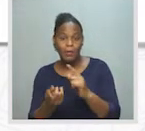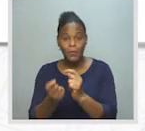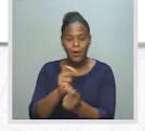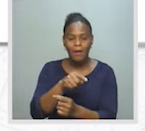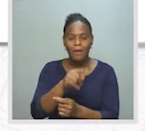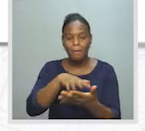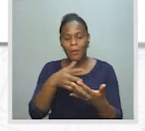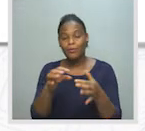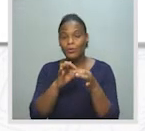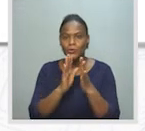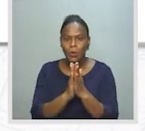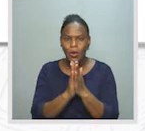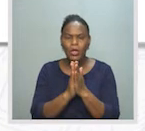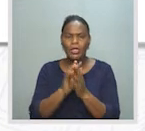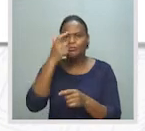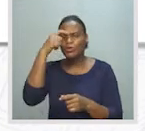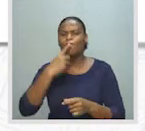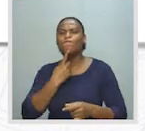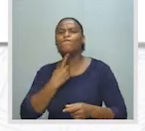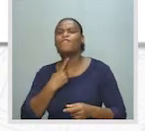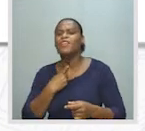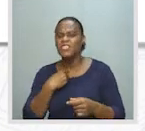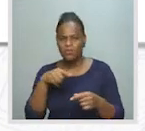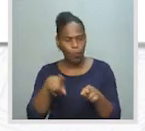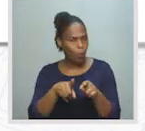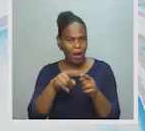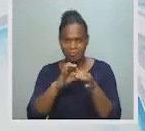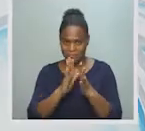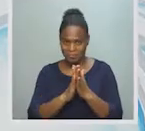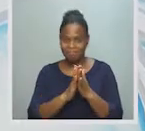plano religioso da atitude fanática. O homem,